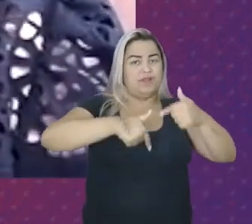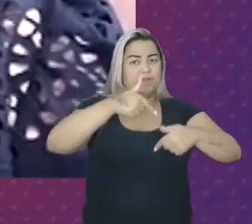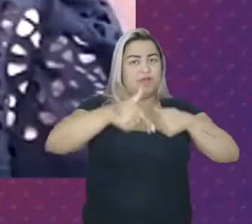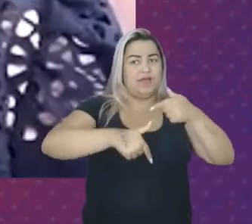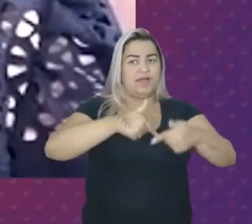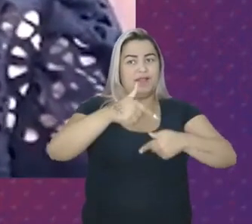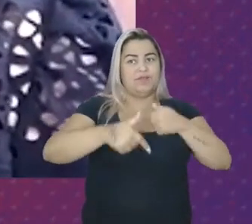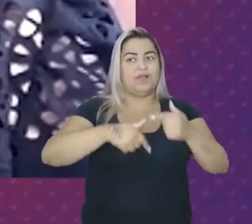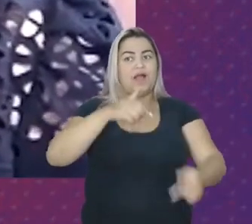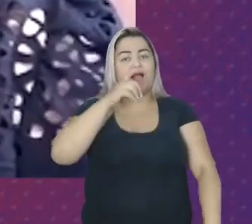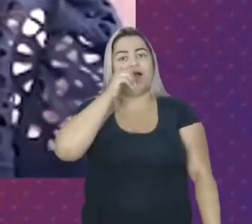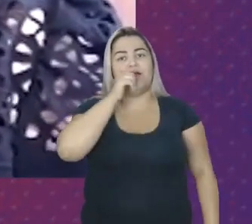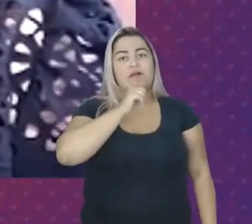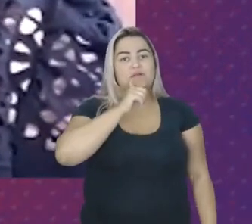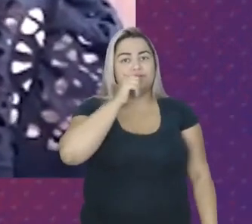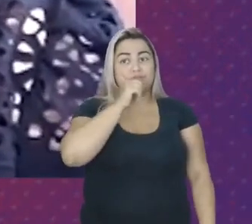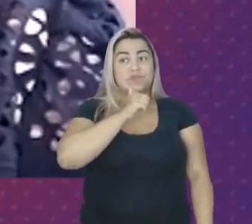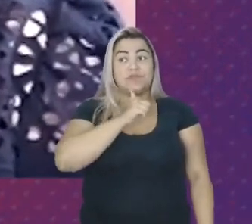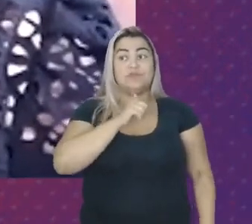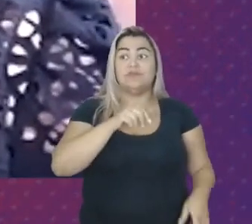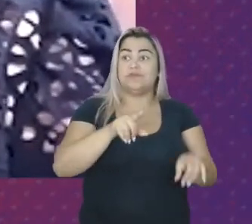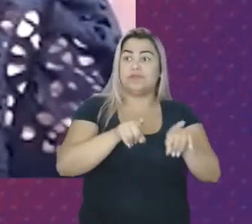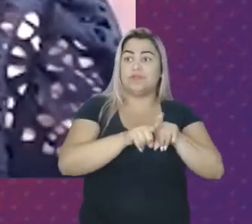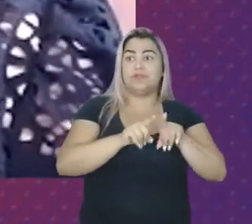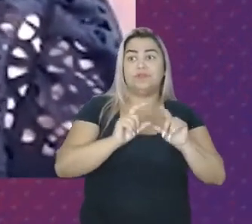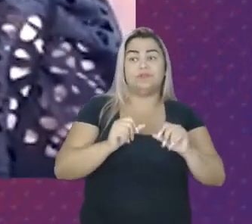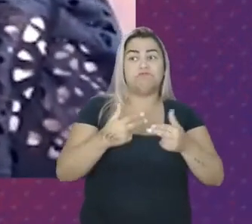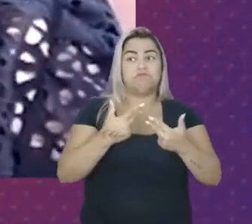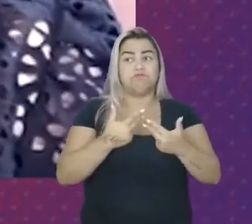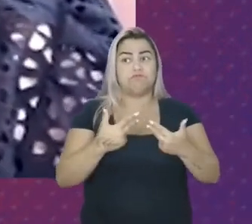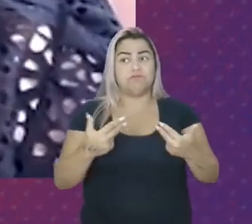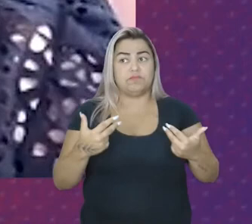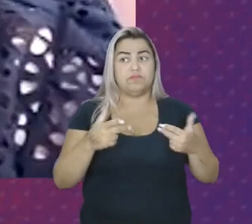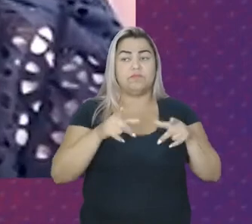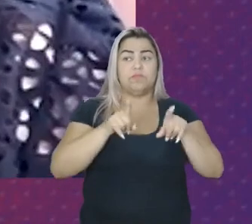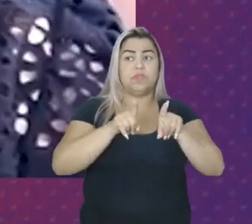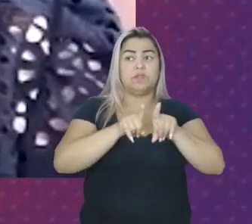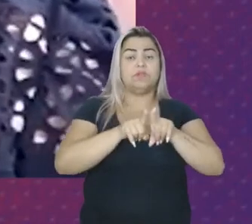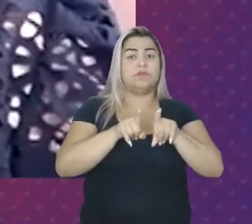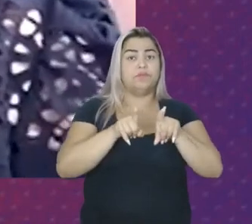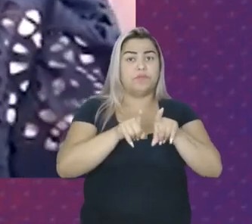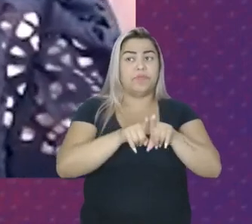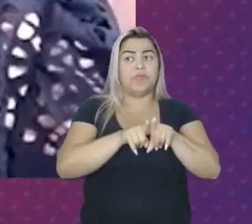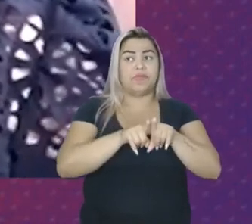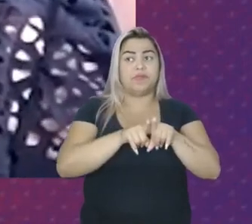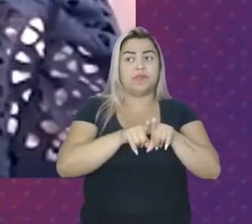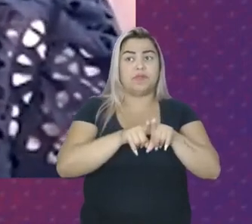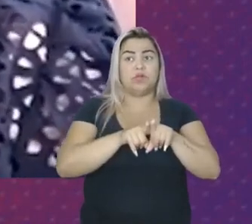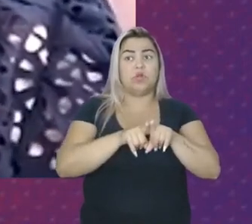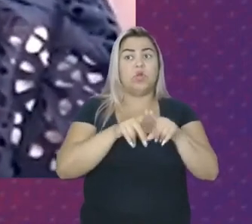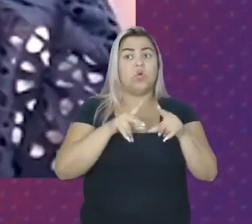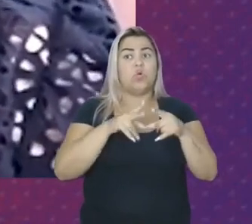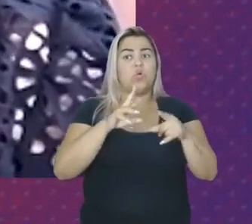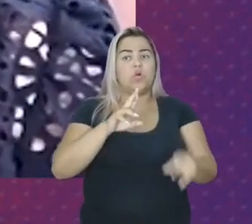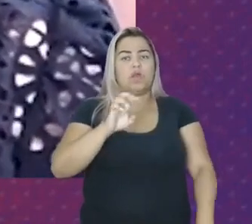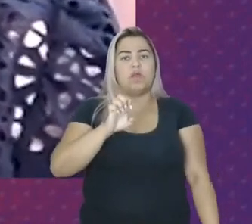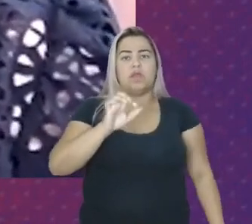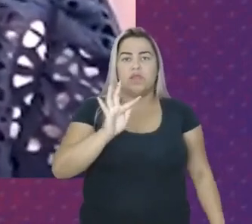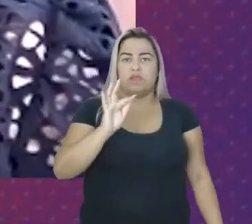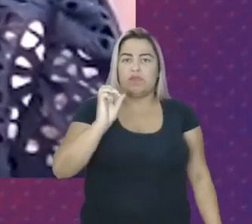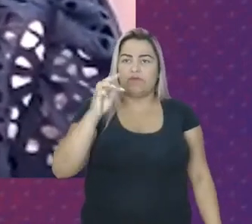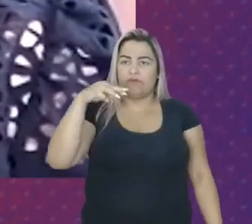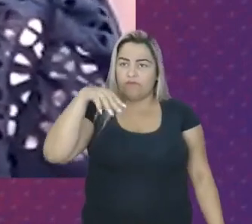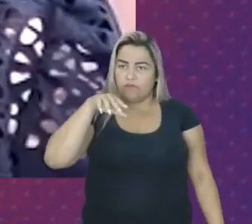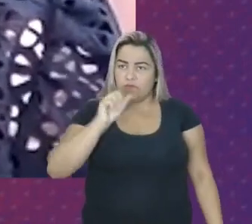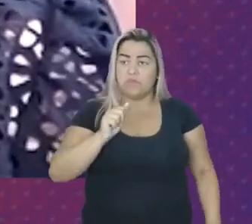trabalho, ela vai nos remeter a uma situação que nós vivemos recentemente com a reforma trabalhista, que